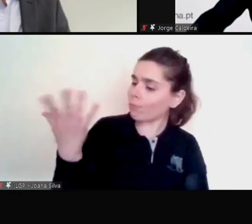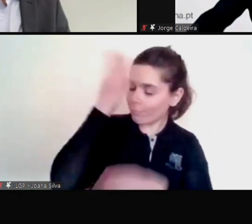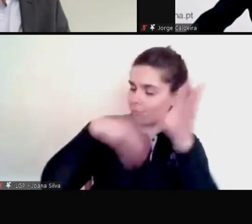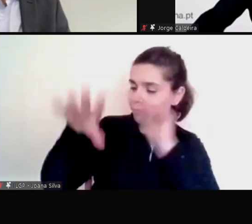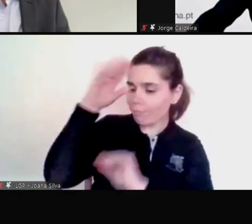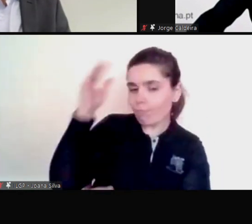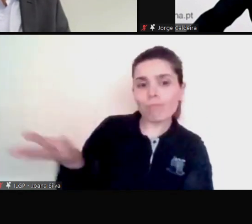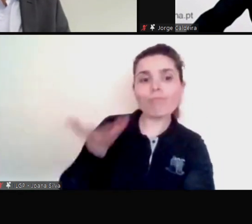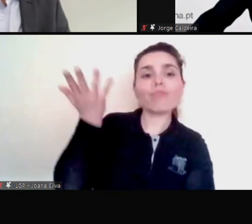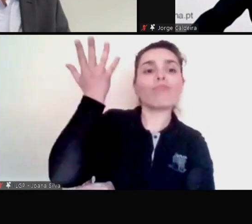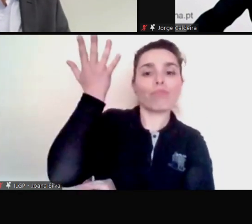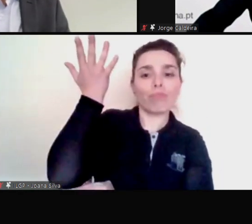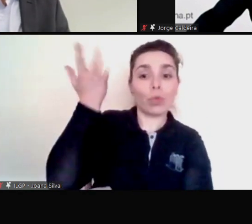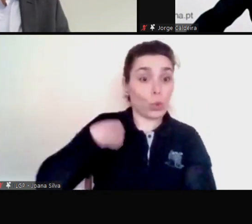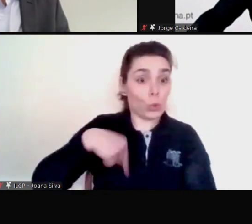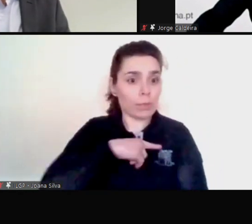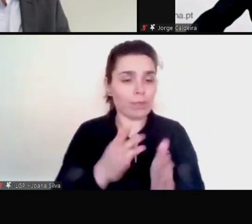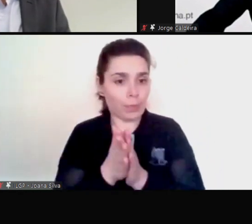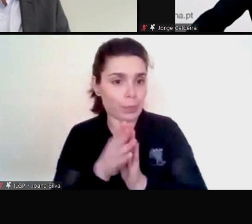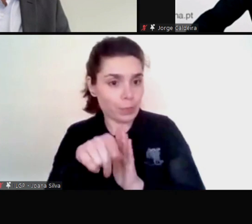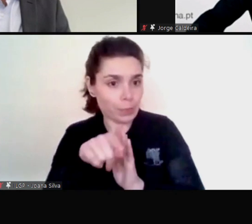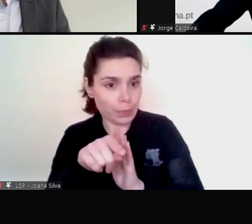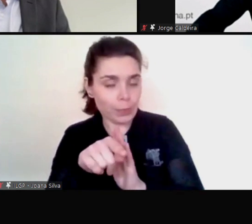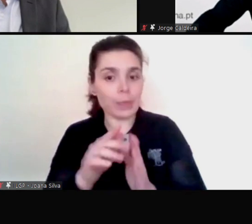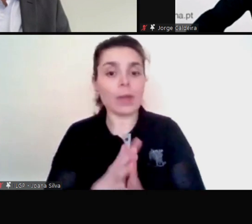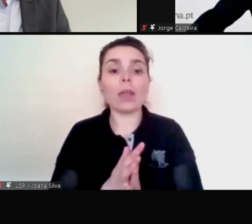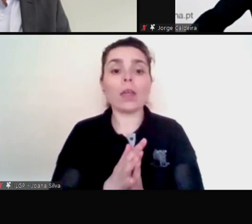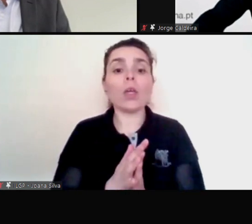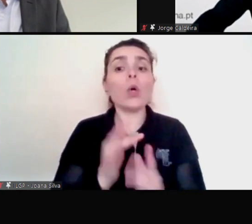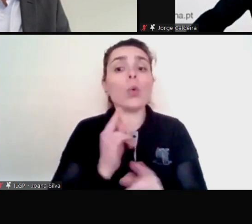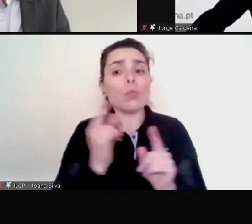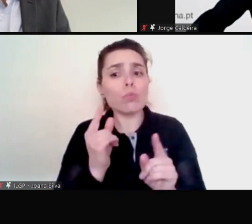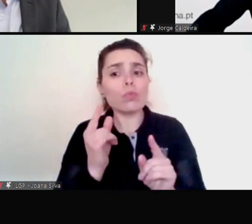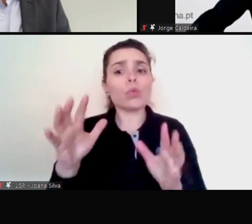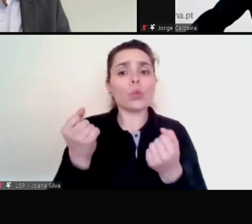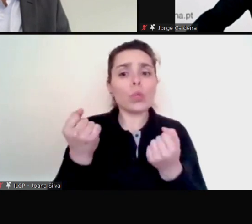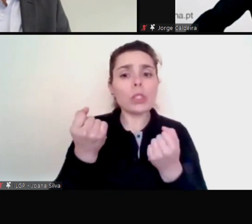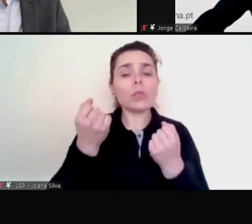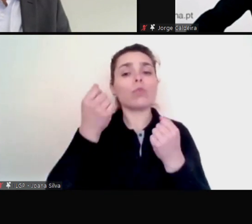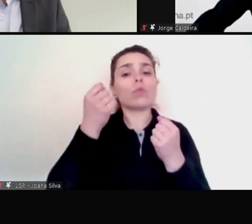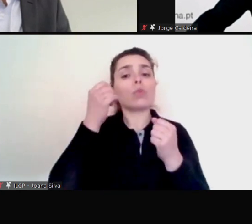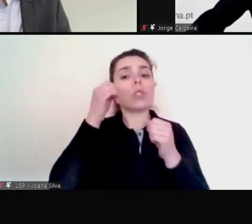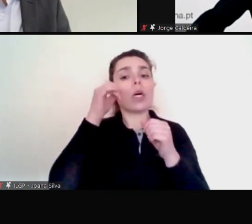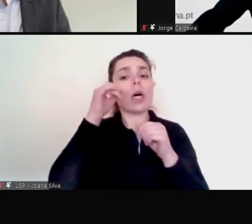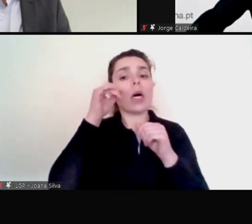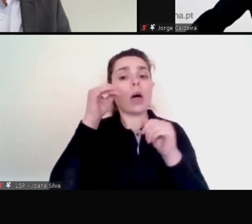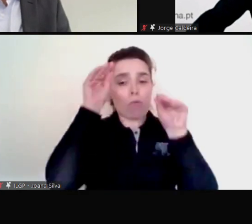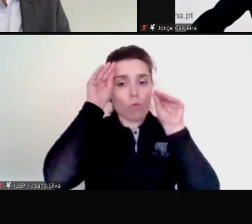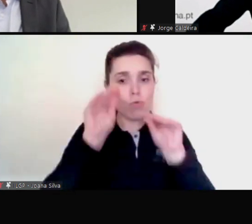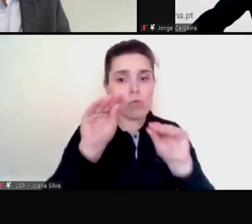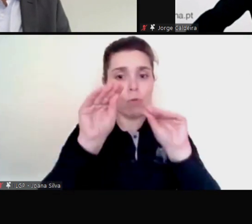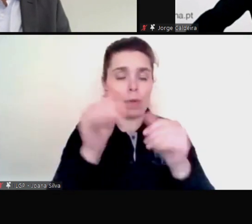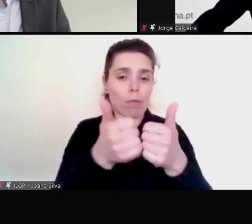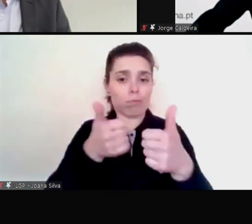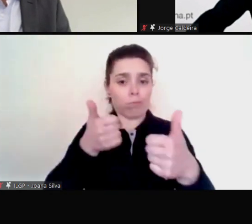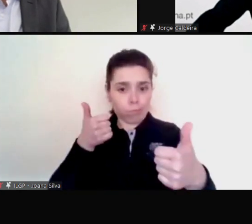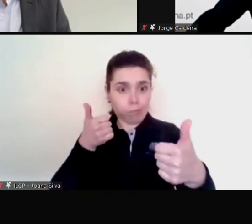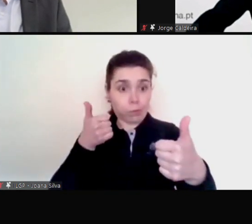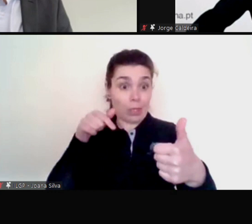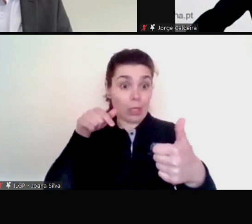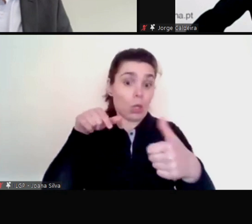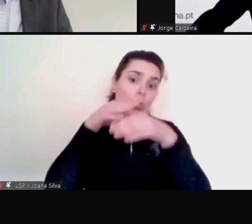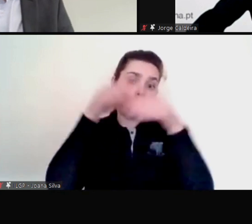usamos-la para isso. Portanto, nós conseguimos na formação e-learning pura, MOOC ou não MOOC,